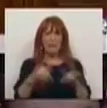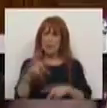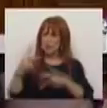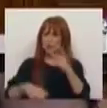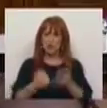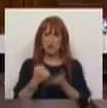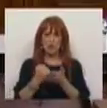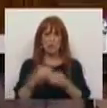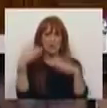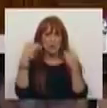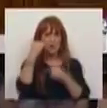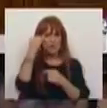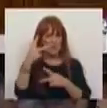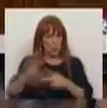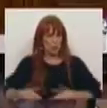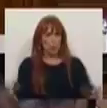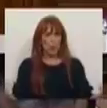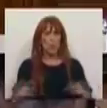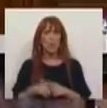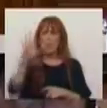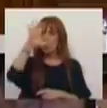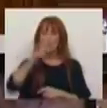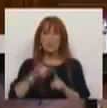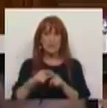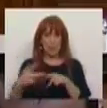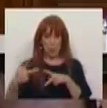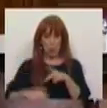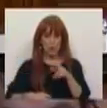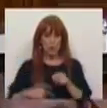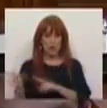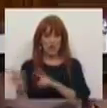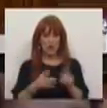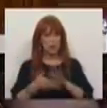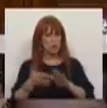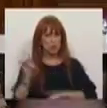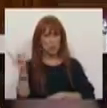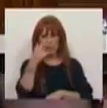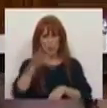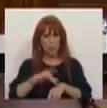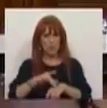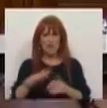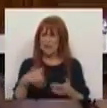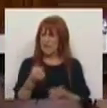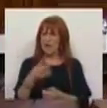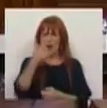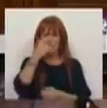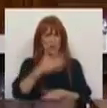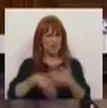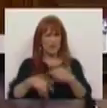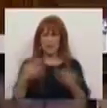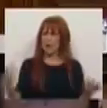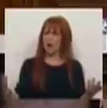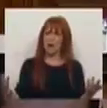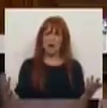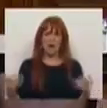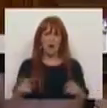cortou o subsídio de educação especial. O governo que cortou no transporte não urgente de doentes, fazendo com que muitas pessoas com deficiência